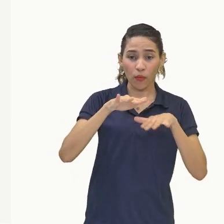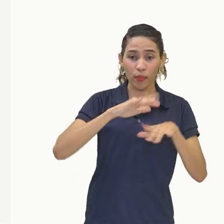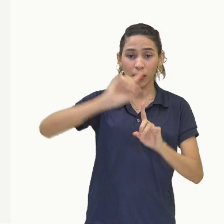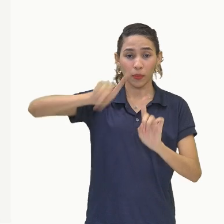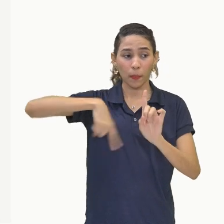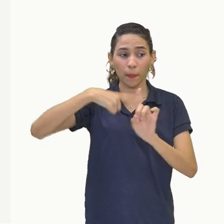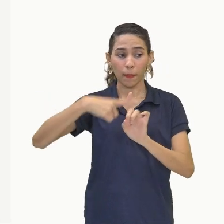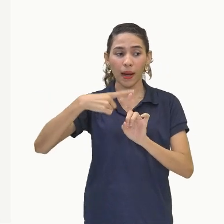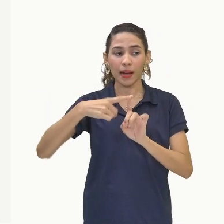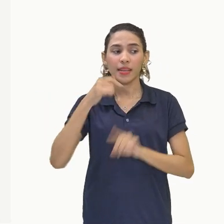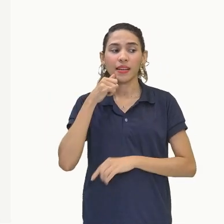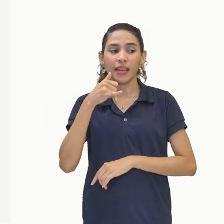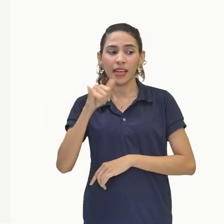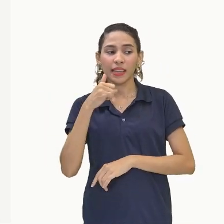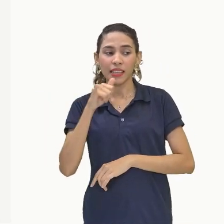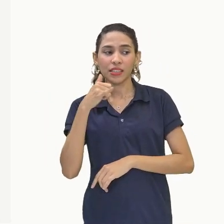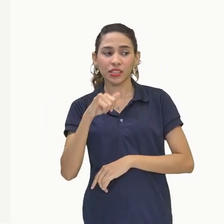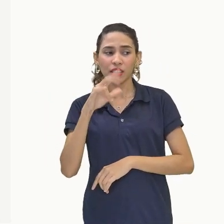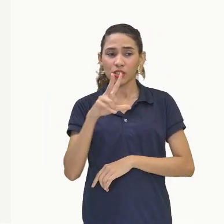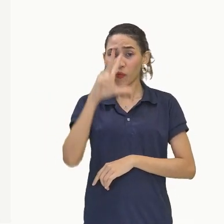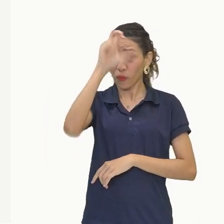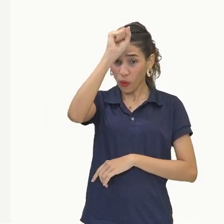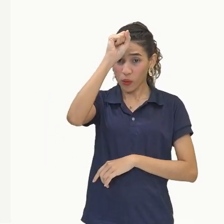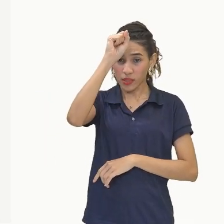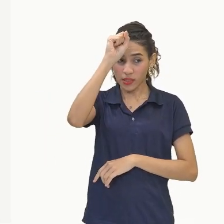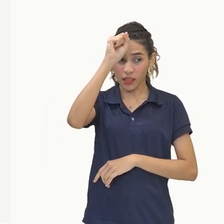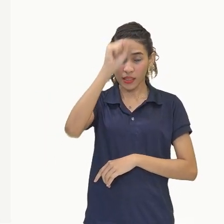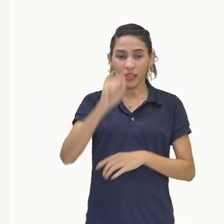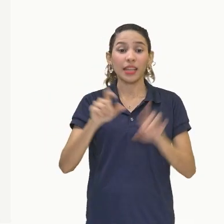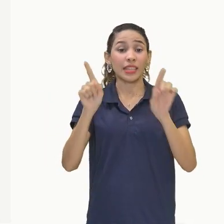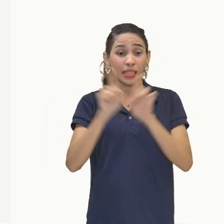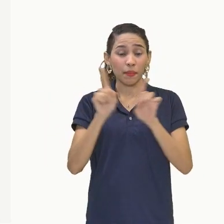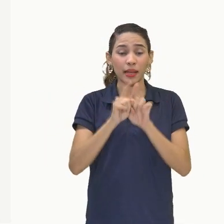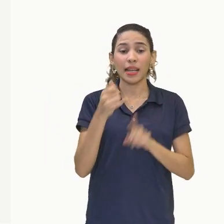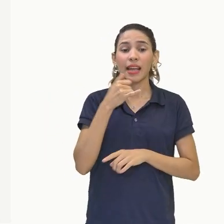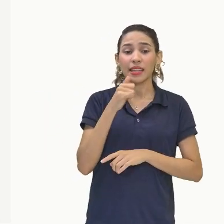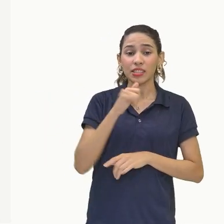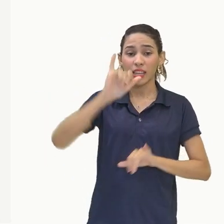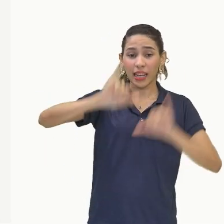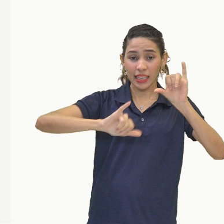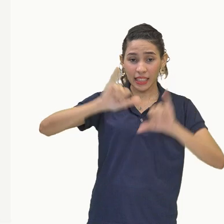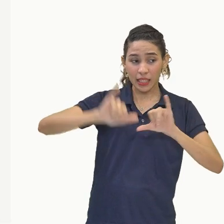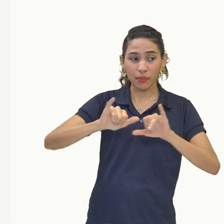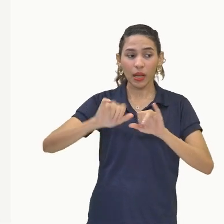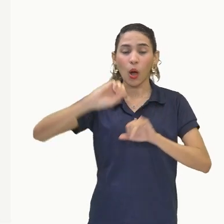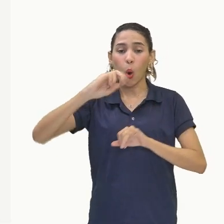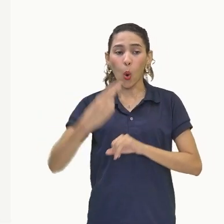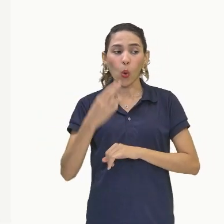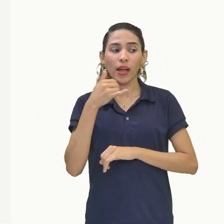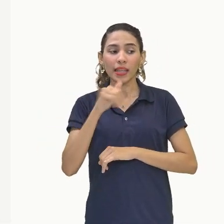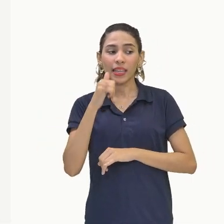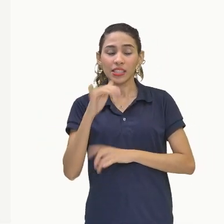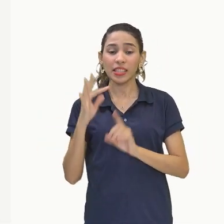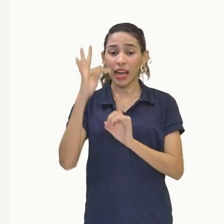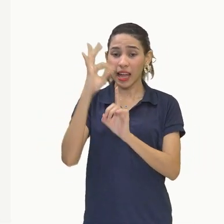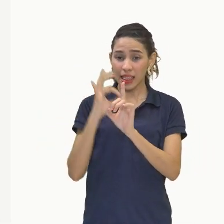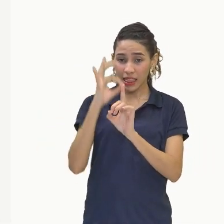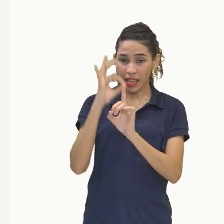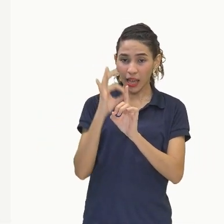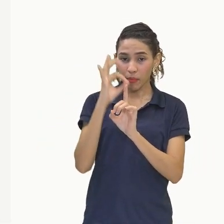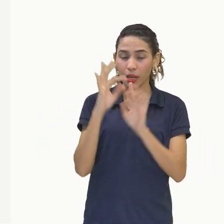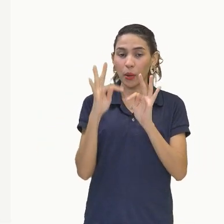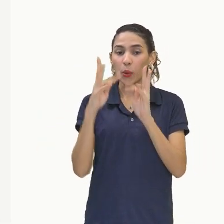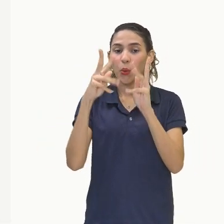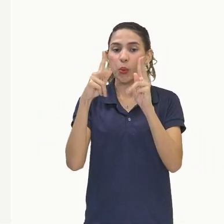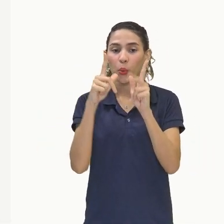energia potencial. Temos aqui a energia química ou a térmica, todas elas transformando